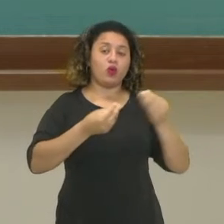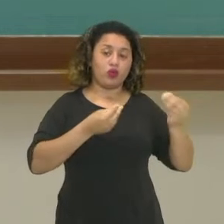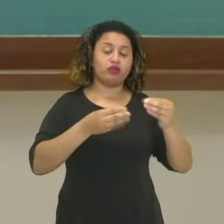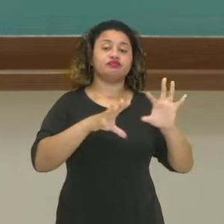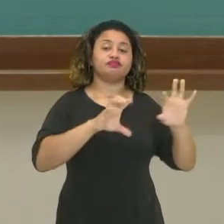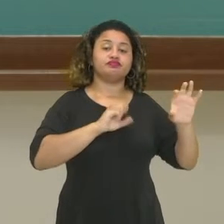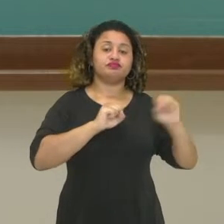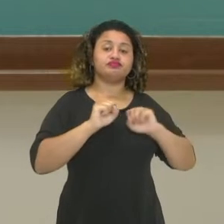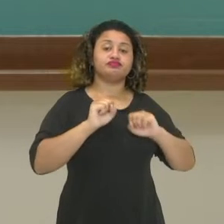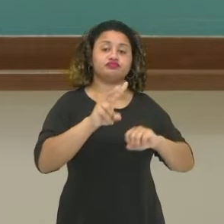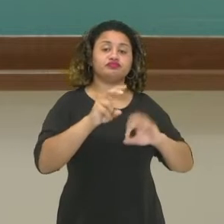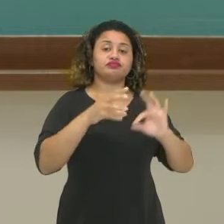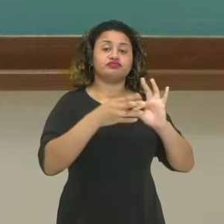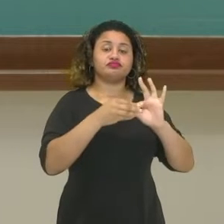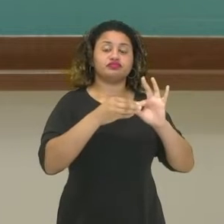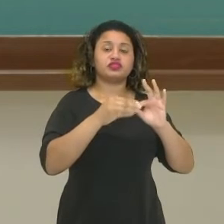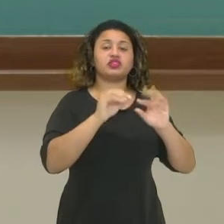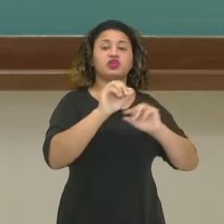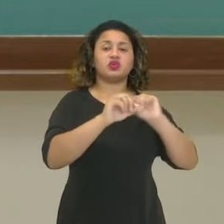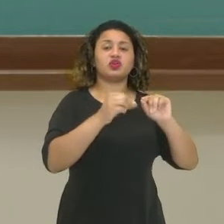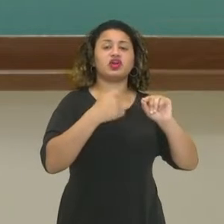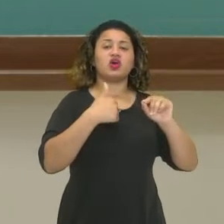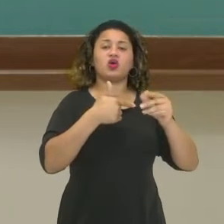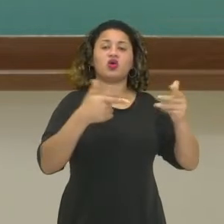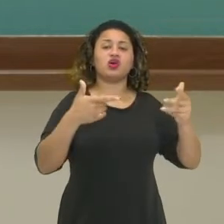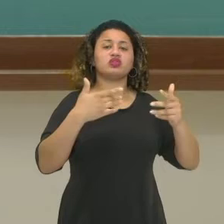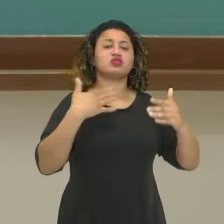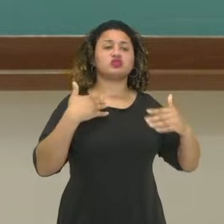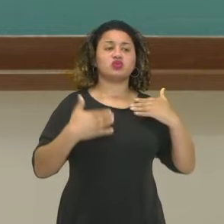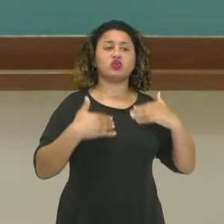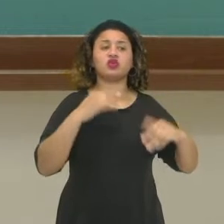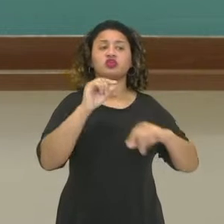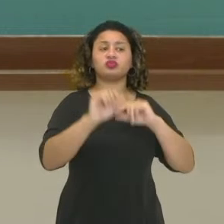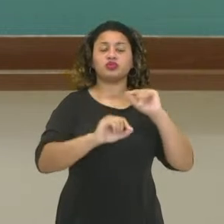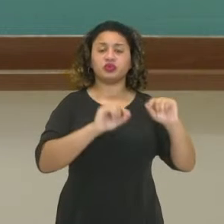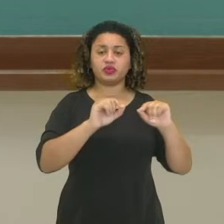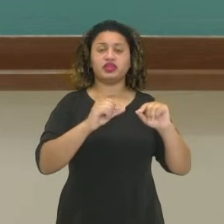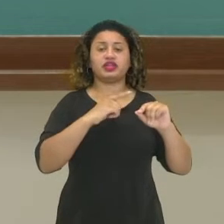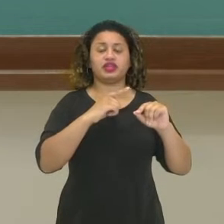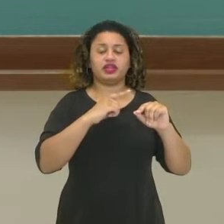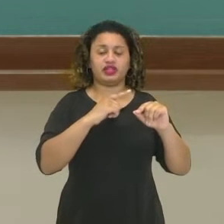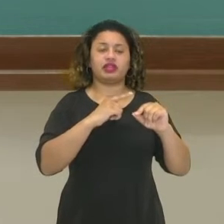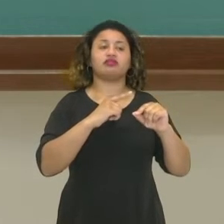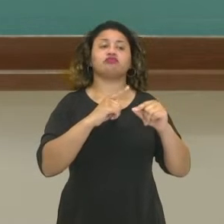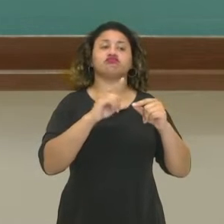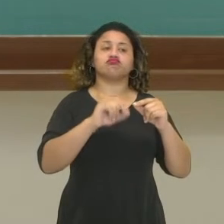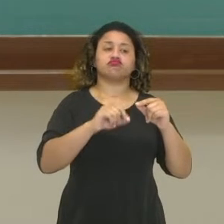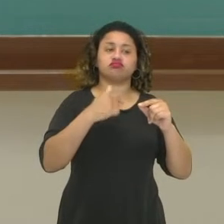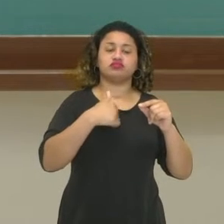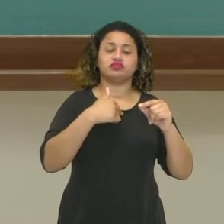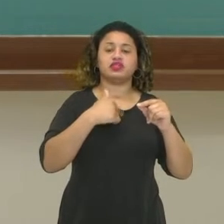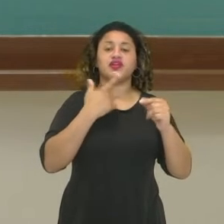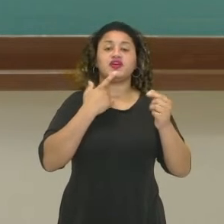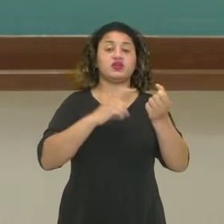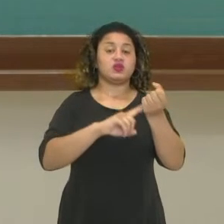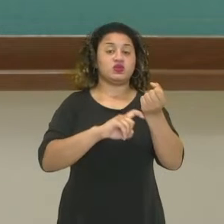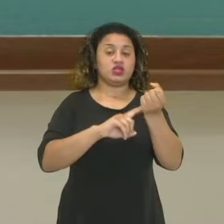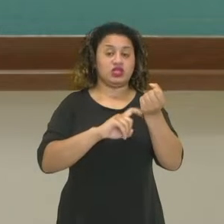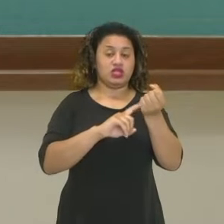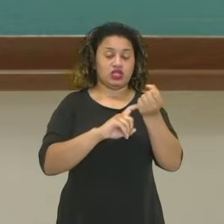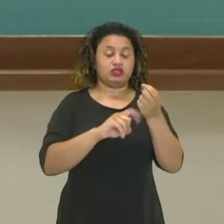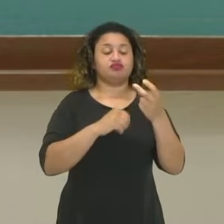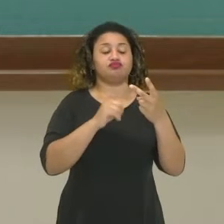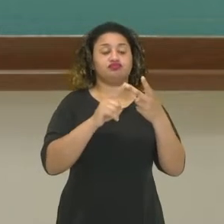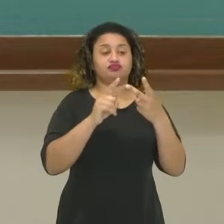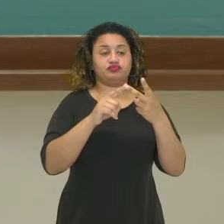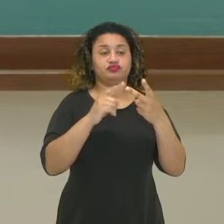da AIDS, ele sai por secreções do nosso corpo. Então, quais são as secreções que nós temos? Temos o sangue,